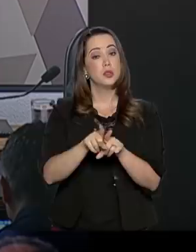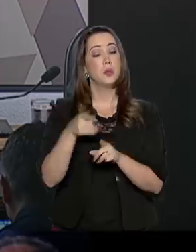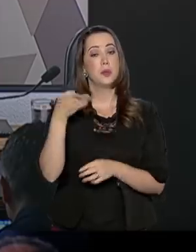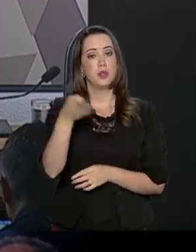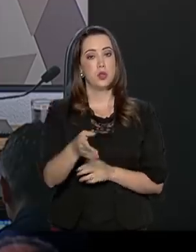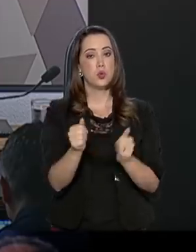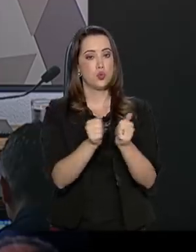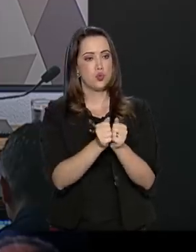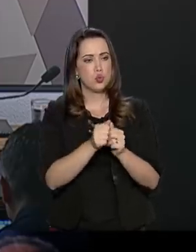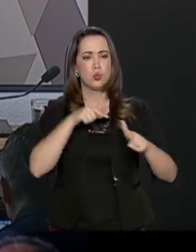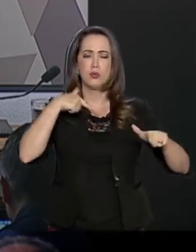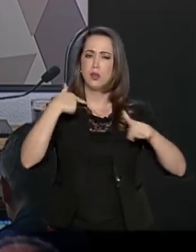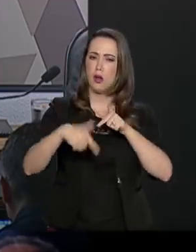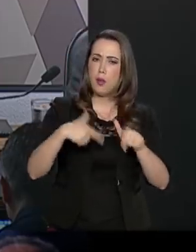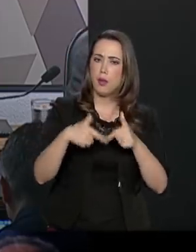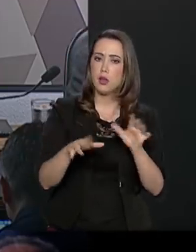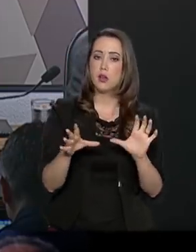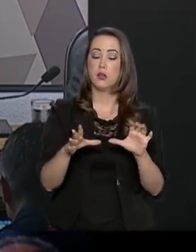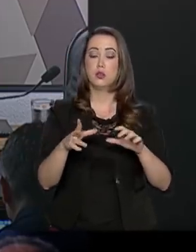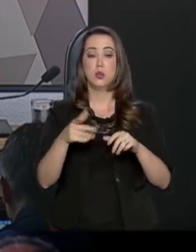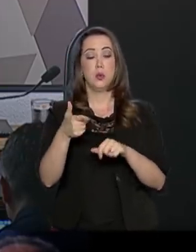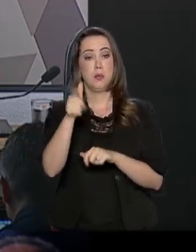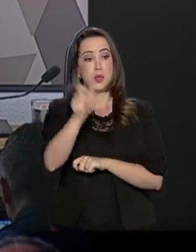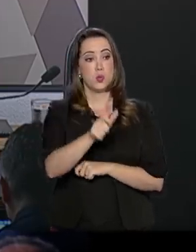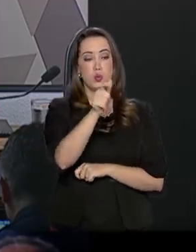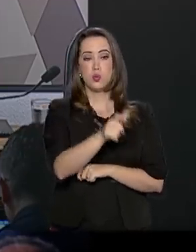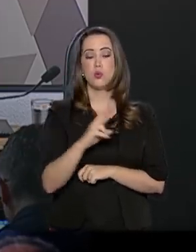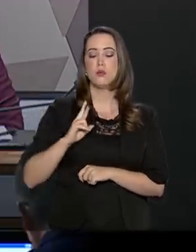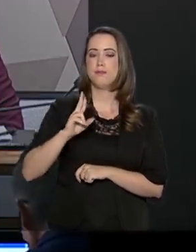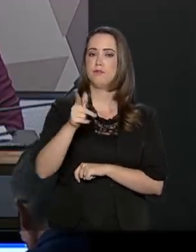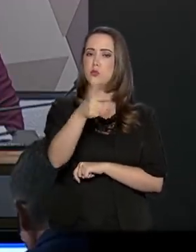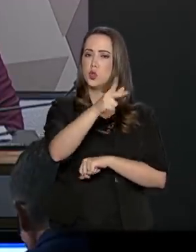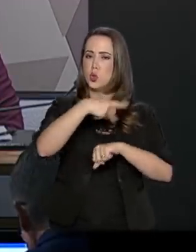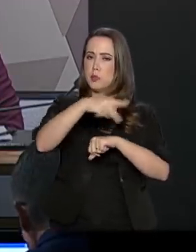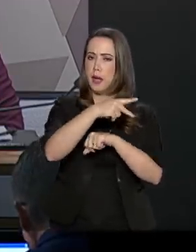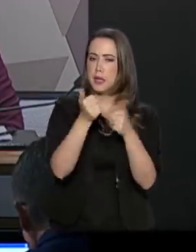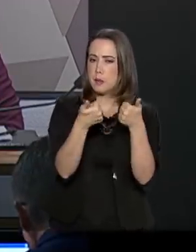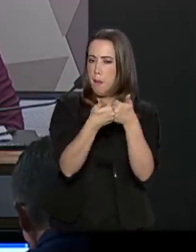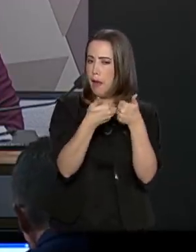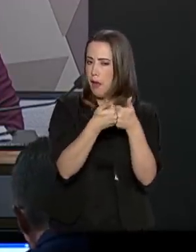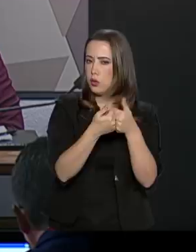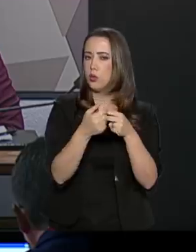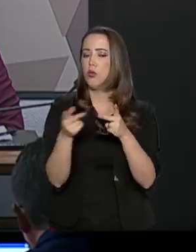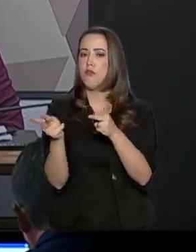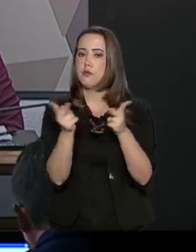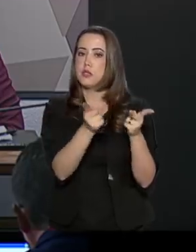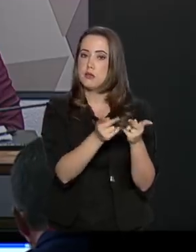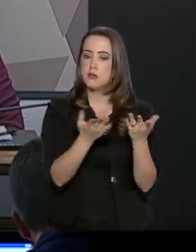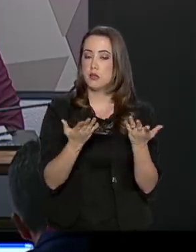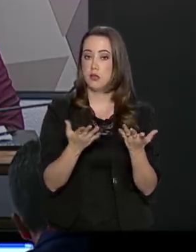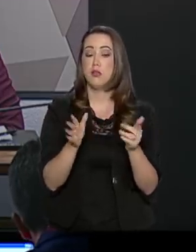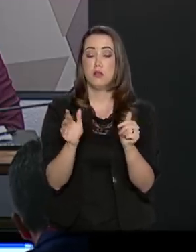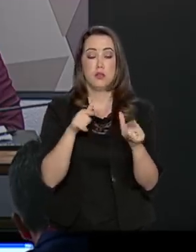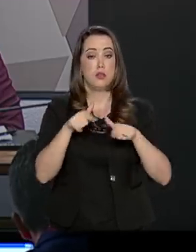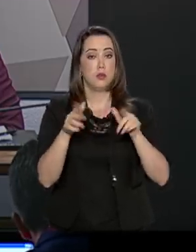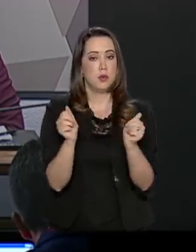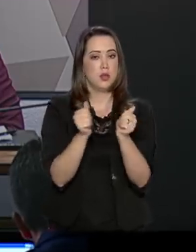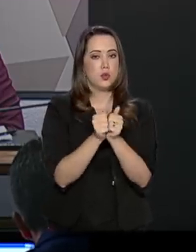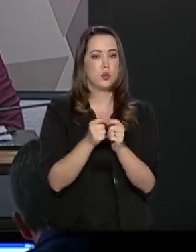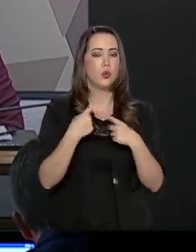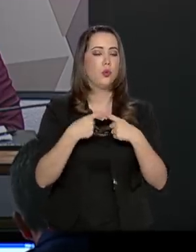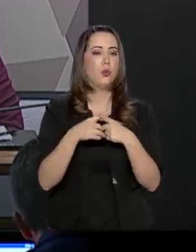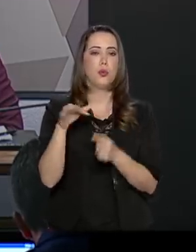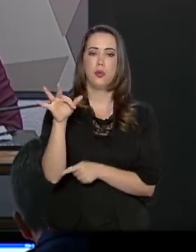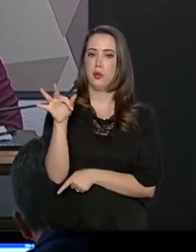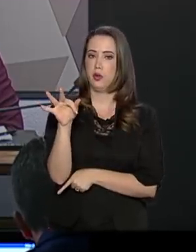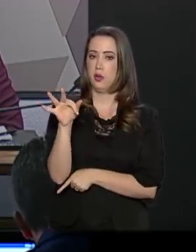lá agentes dos países circunvizinhos e esses escritórios vão trabalhar conjuntos. Por que Foz do Iguaçu?